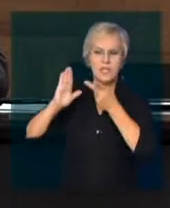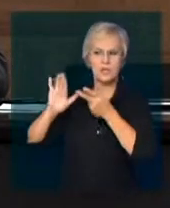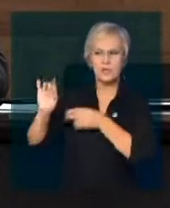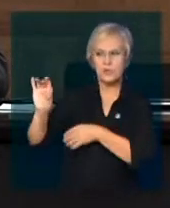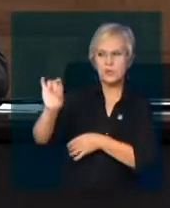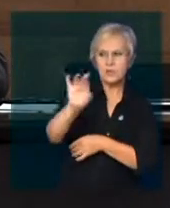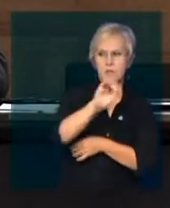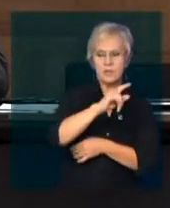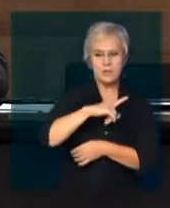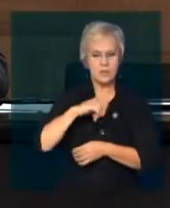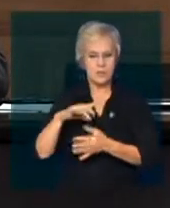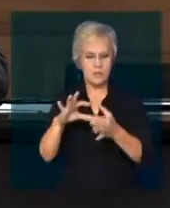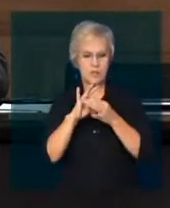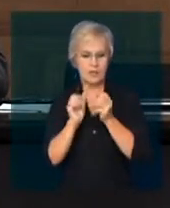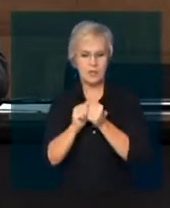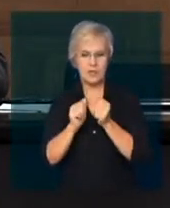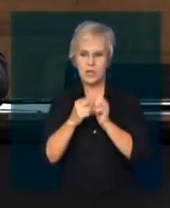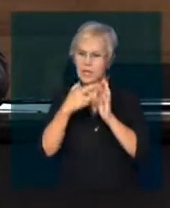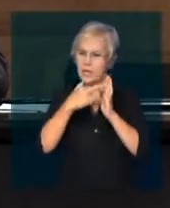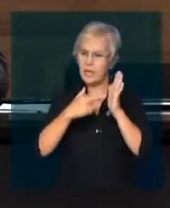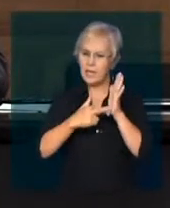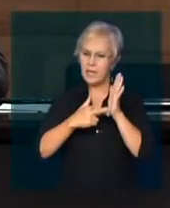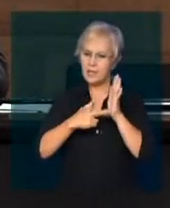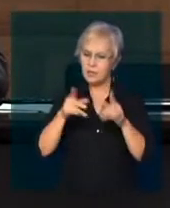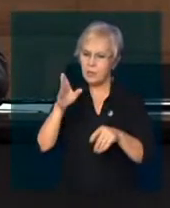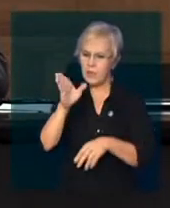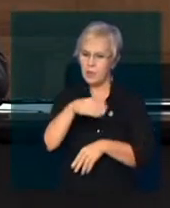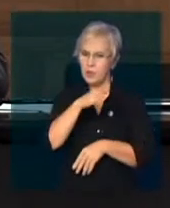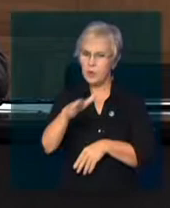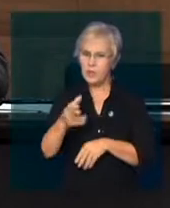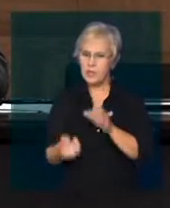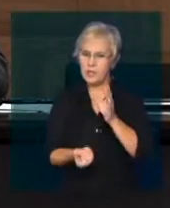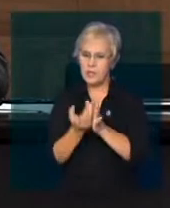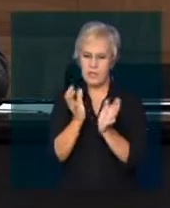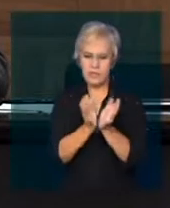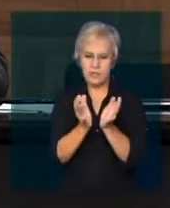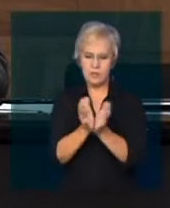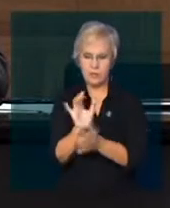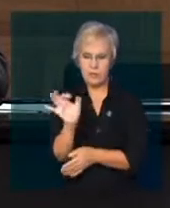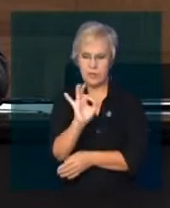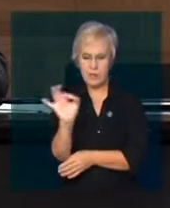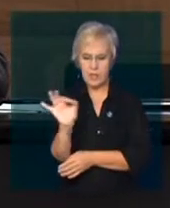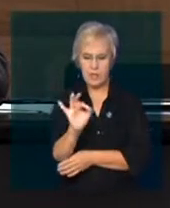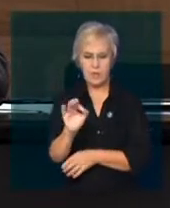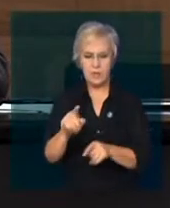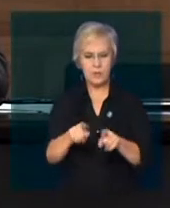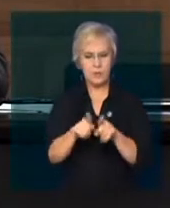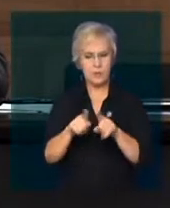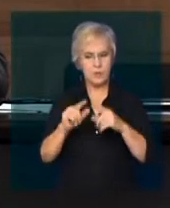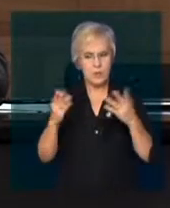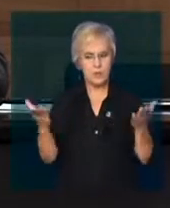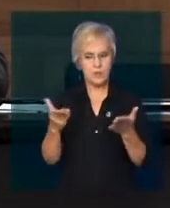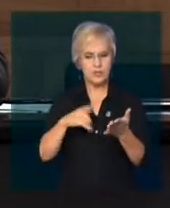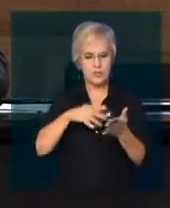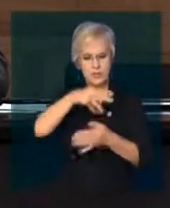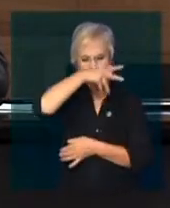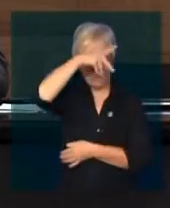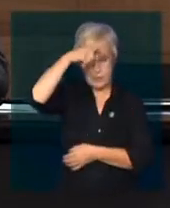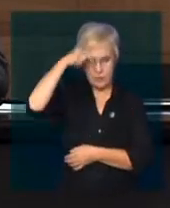visto que existe um consenso que não haverá regras para proibir novos partidos, sendo de livre iniciativa, como dito hoje, na sessão em Mato Grosso do